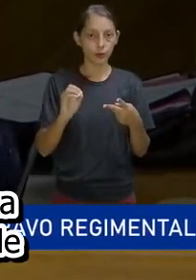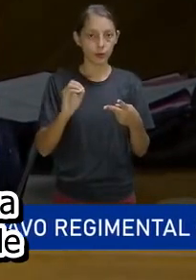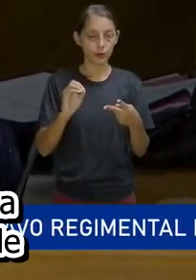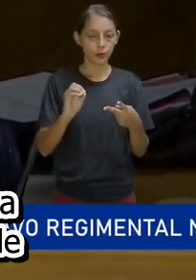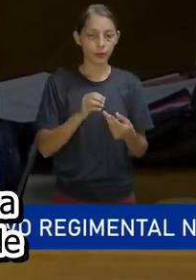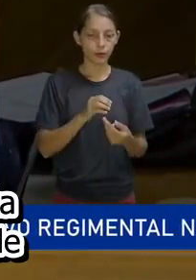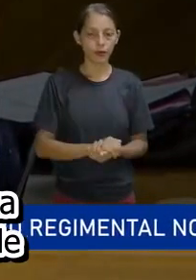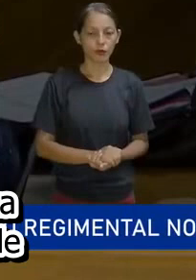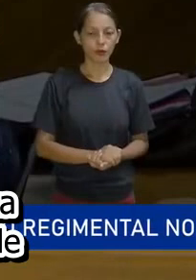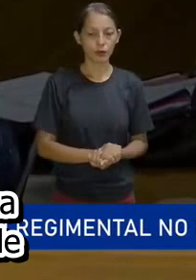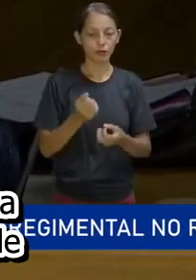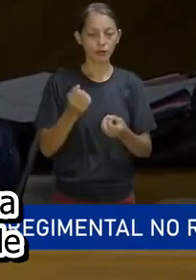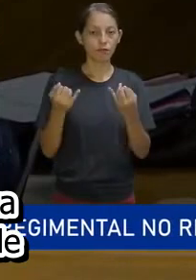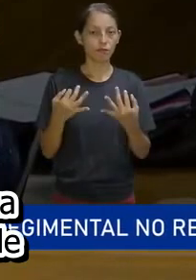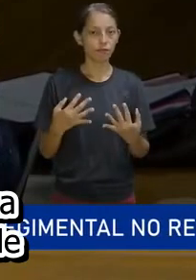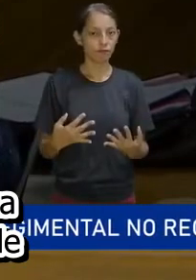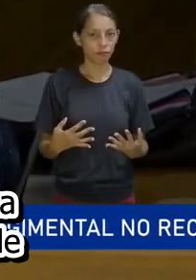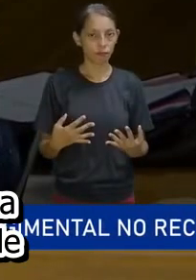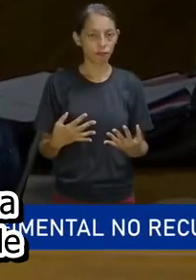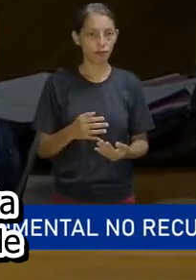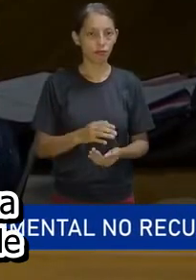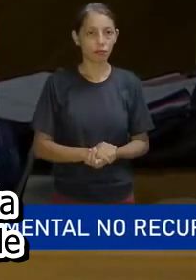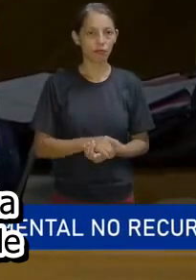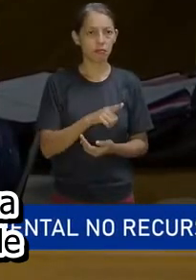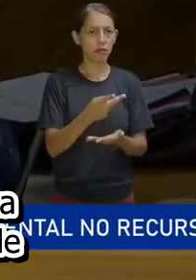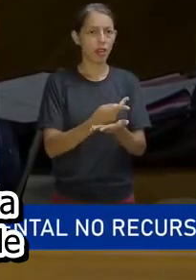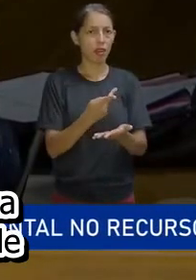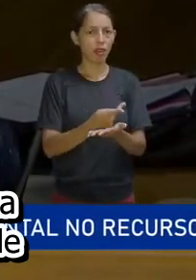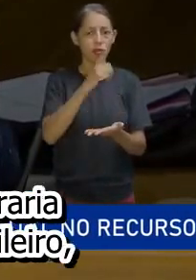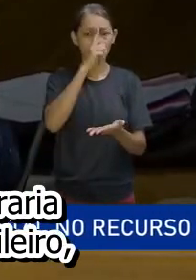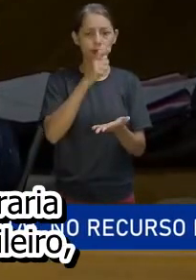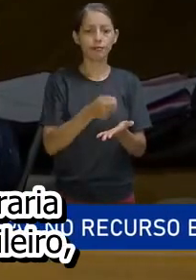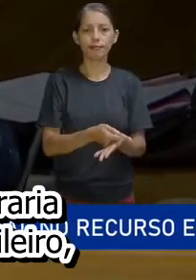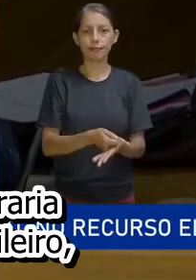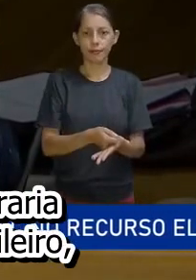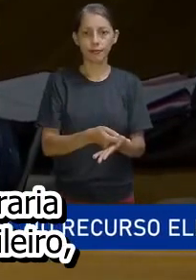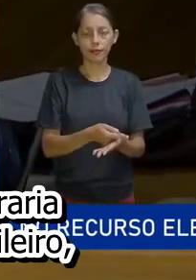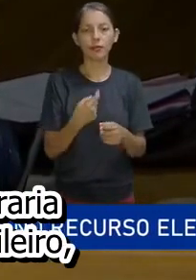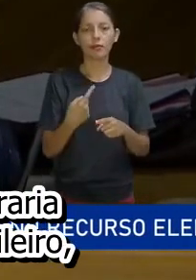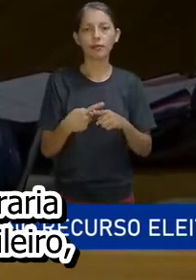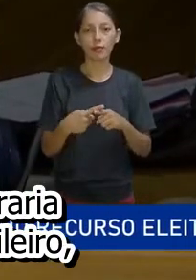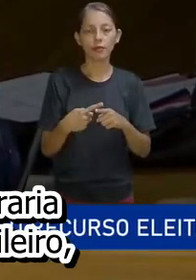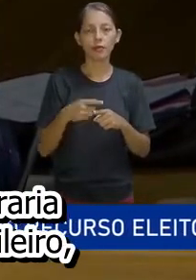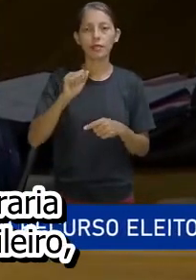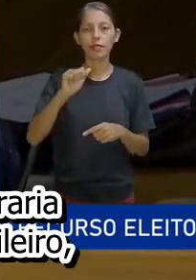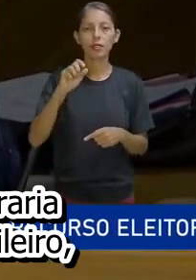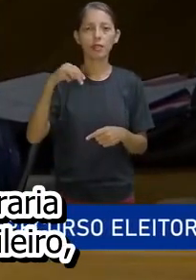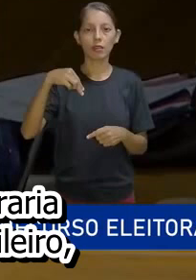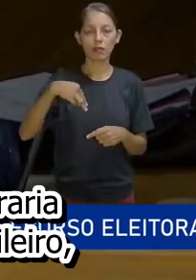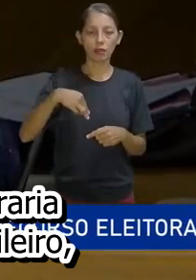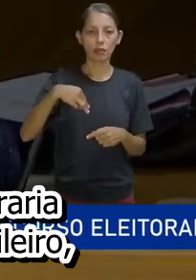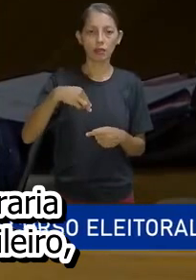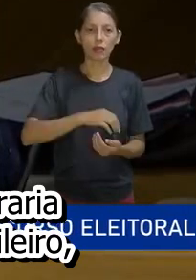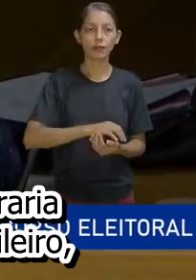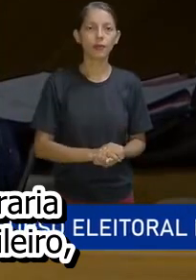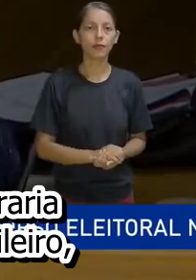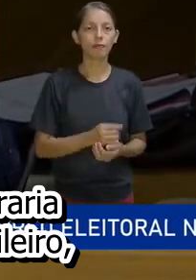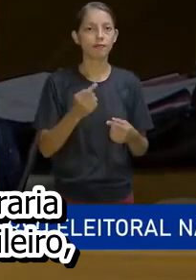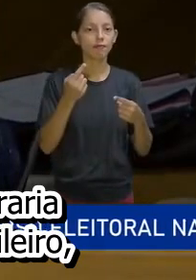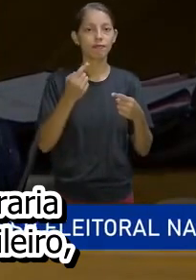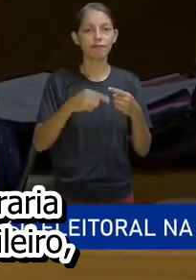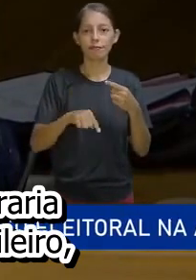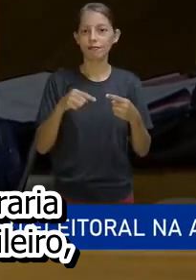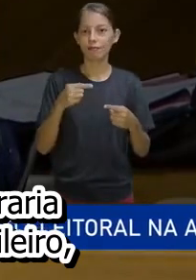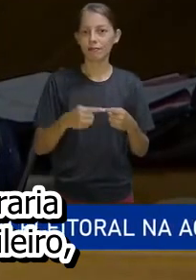vez, sustenta que a decisão foi desacertada, ao fundamento de que Alain Patrick Pantoja de Oliveira não mais figuraria